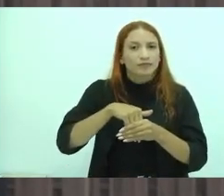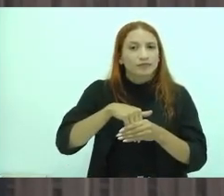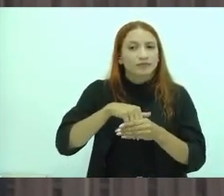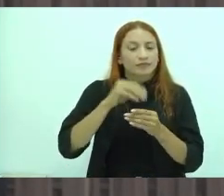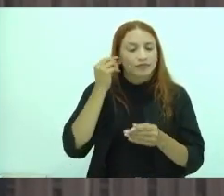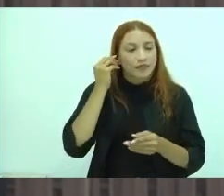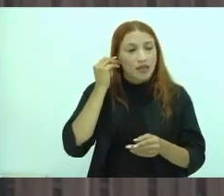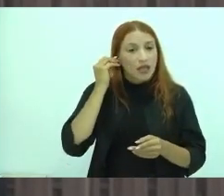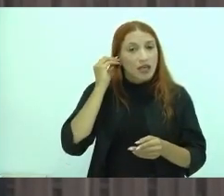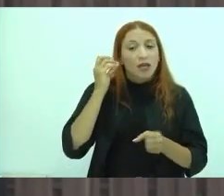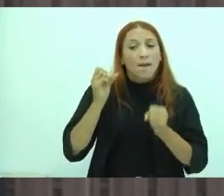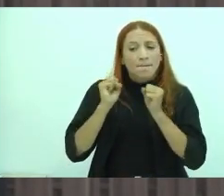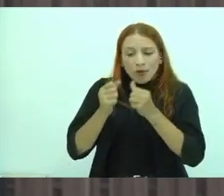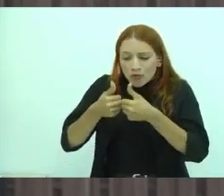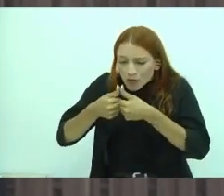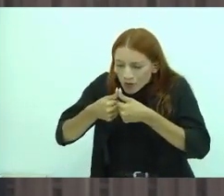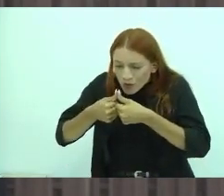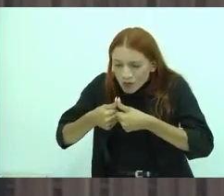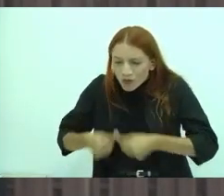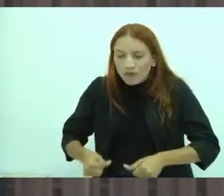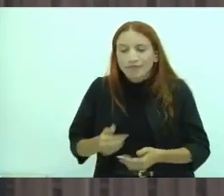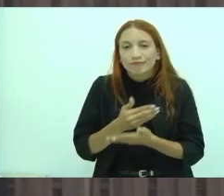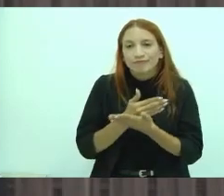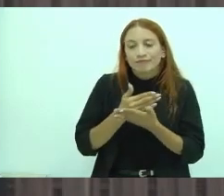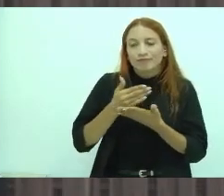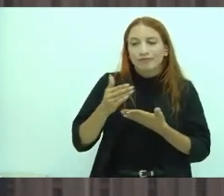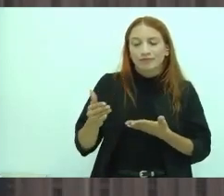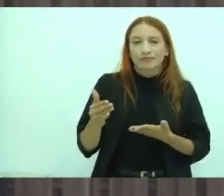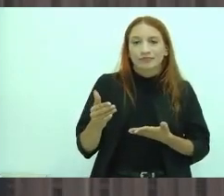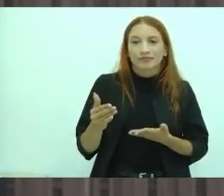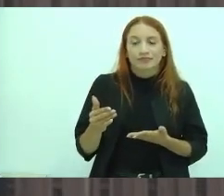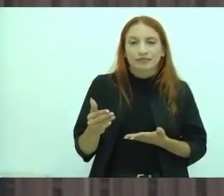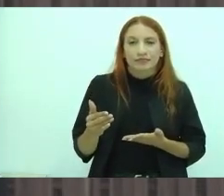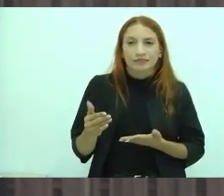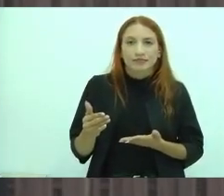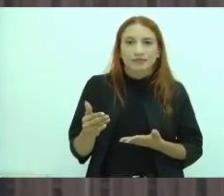nós permanecêssemos no nosso mandato.